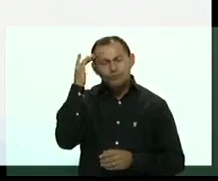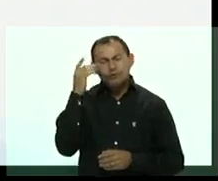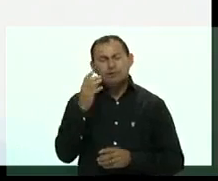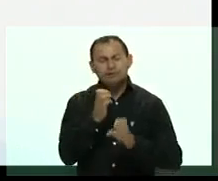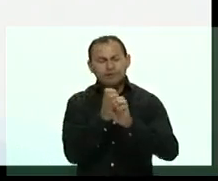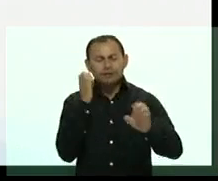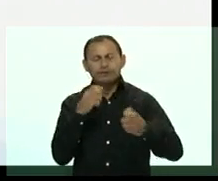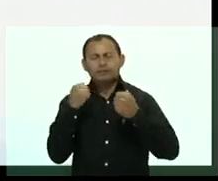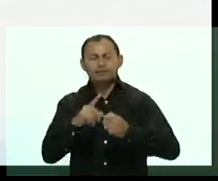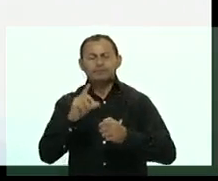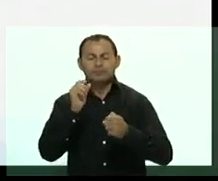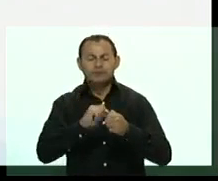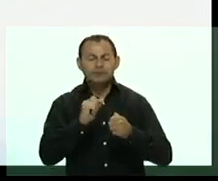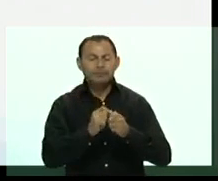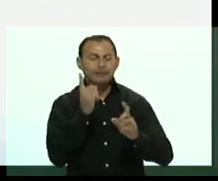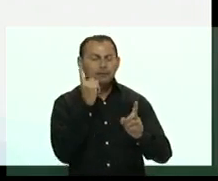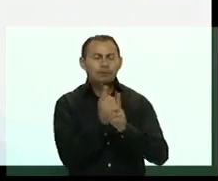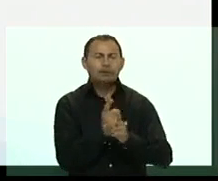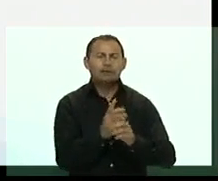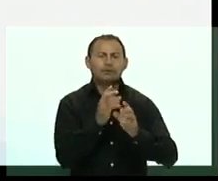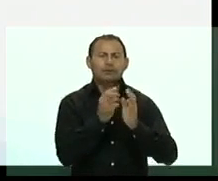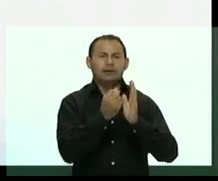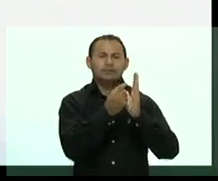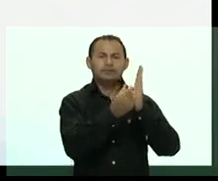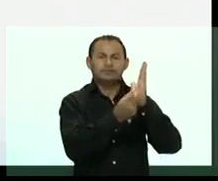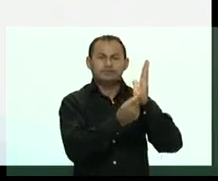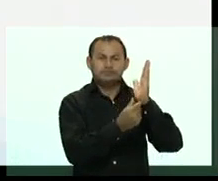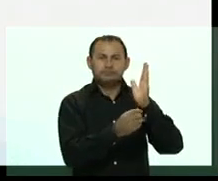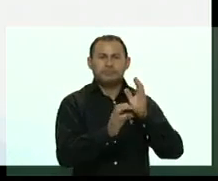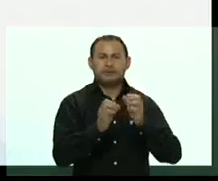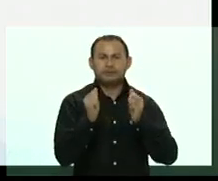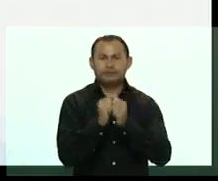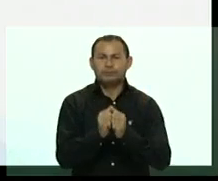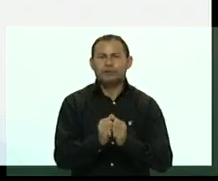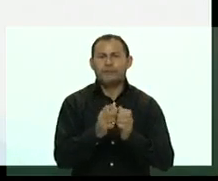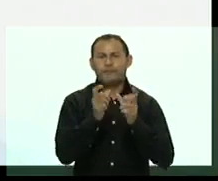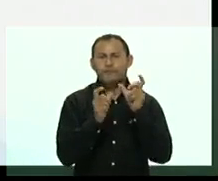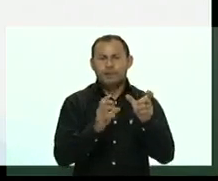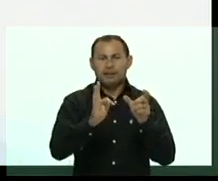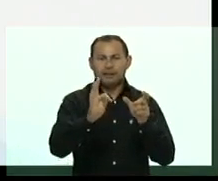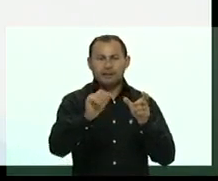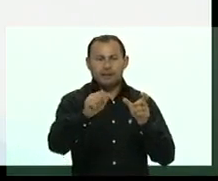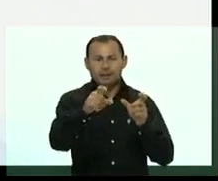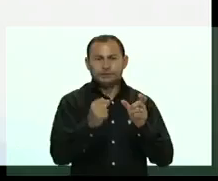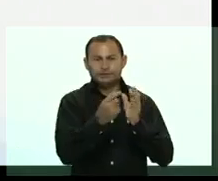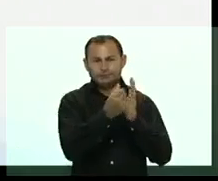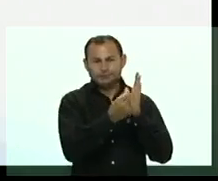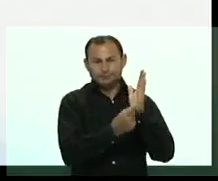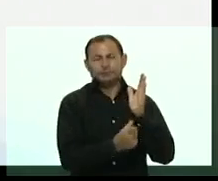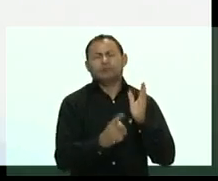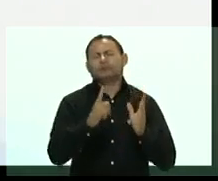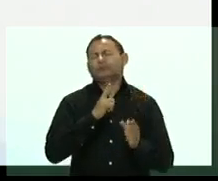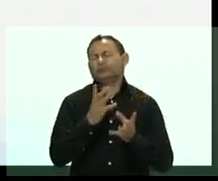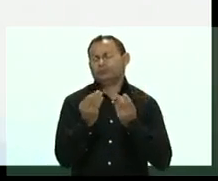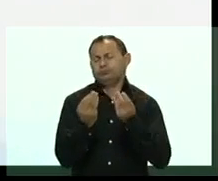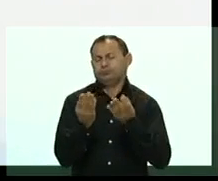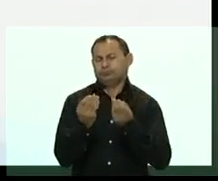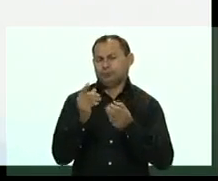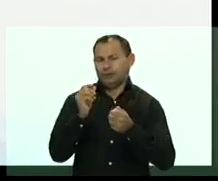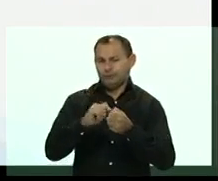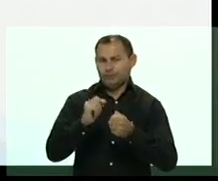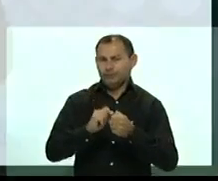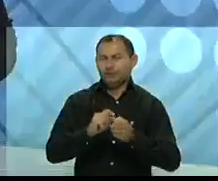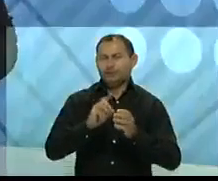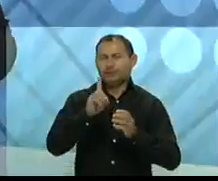encontrar aí a taxa de variação instantânea? Então, essa palavrinha taxa nós vamos encontrar bastante quando nós estamos falando